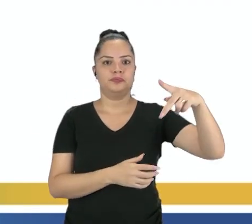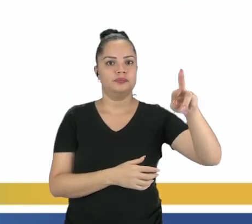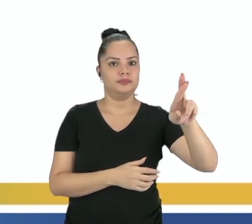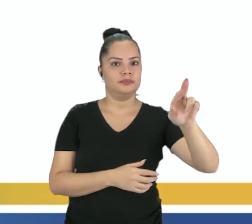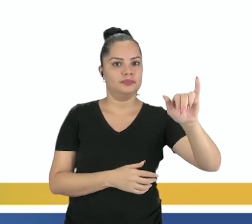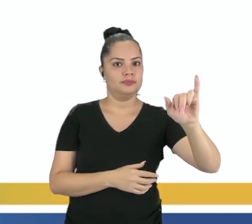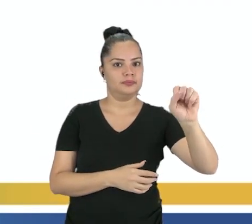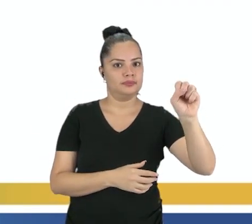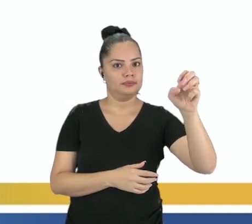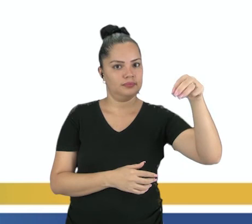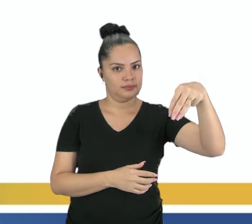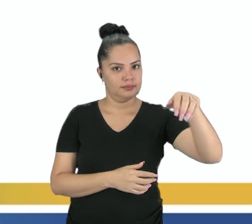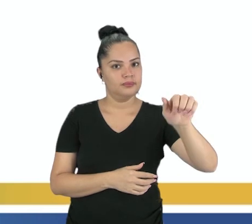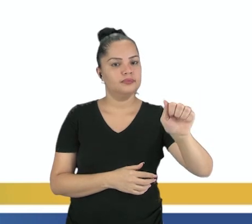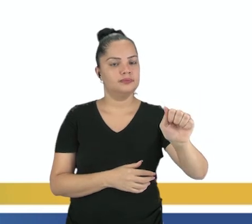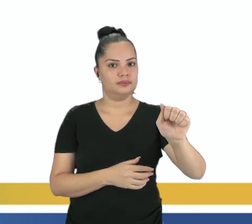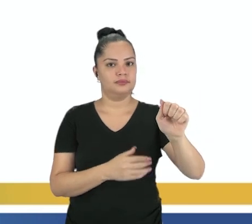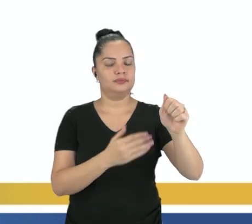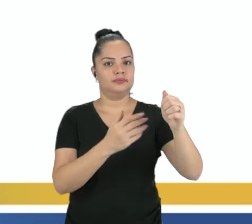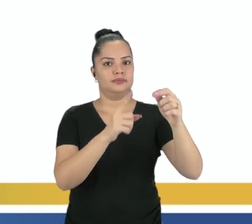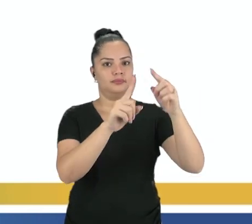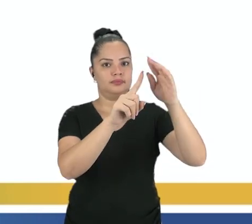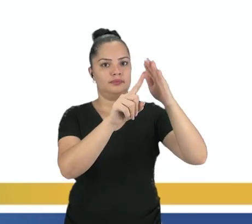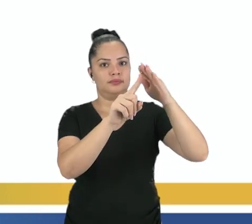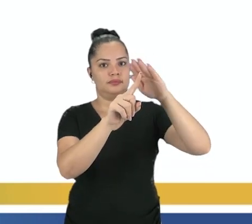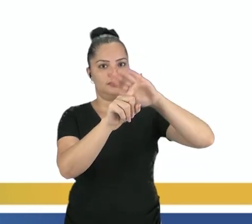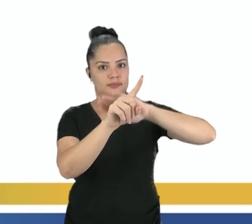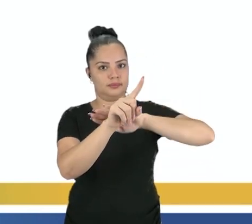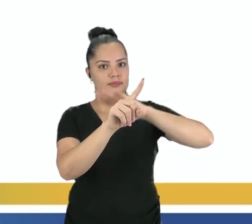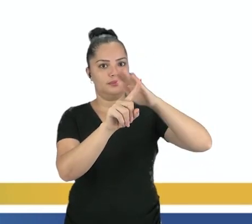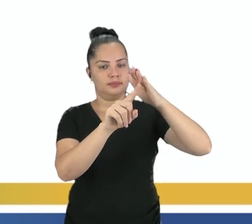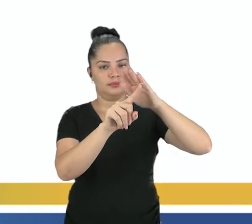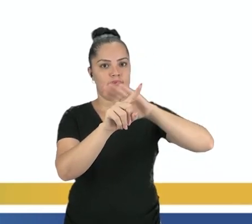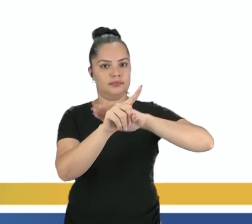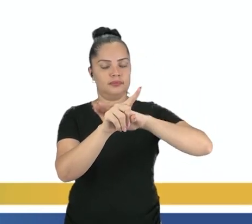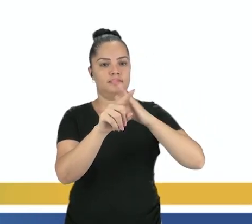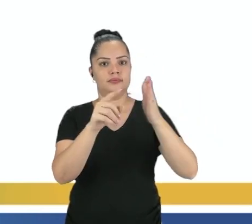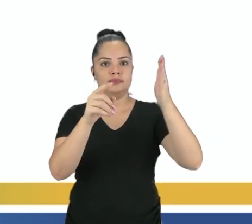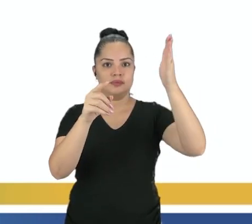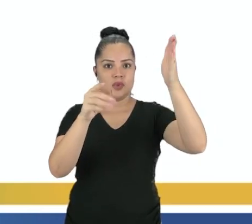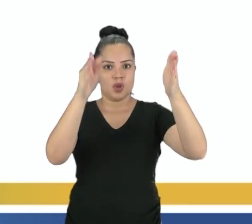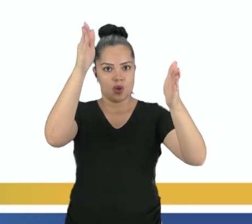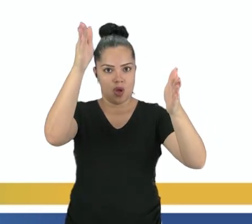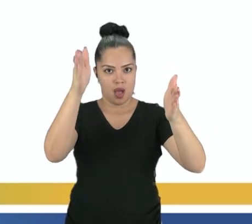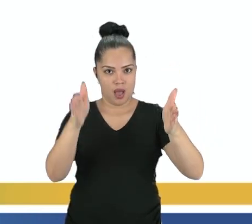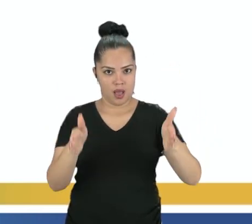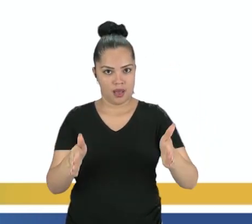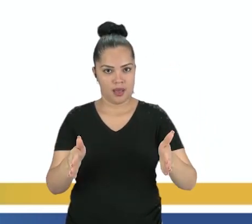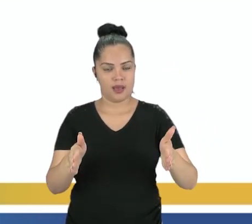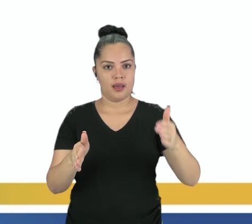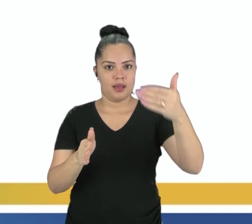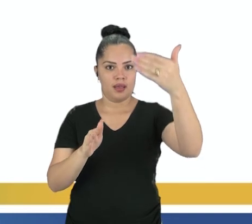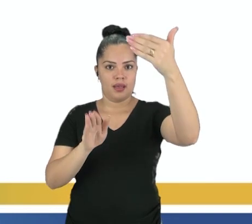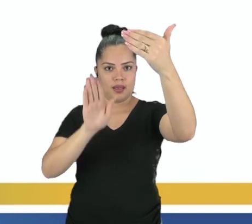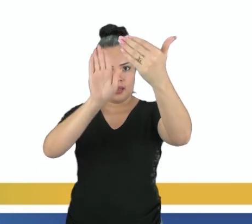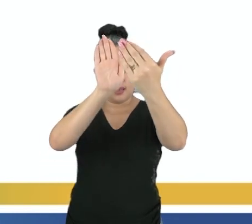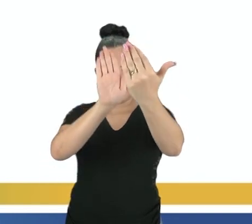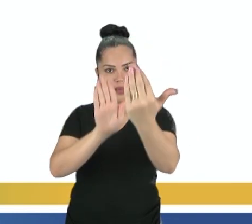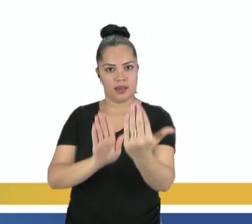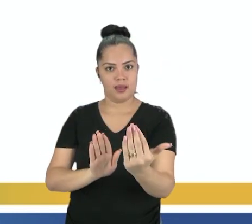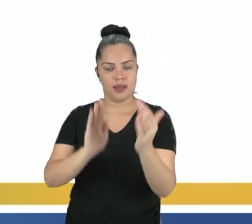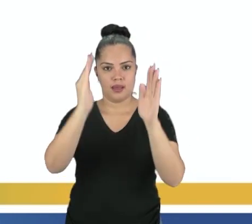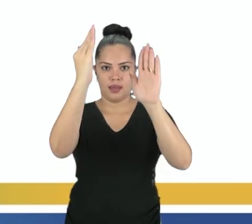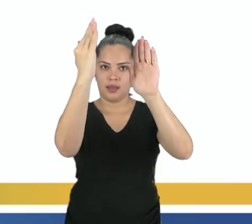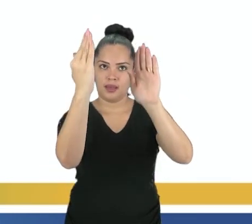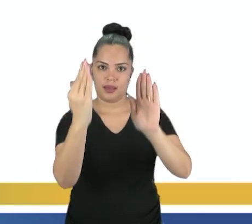prismas, as faces laterais, no caso nos prismas retos, serão sempre retângulos, certo? E nós vamos